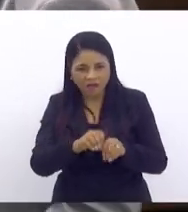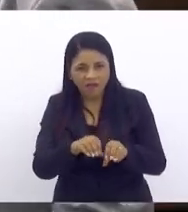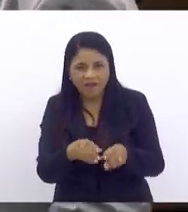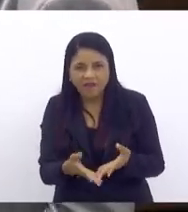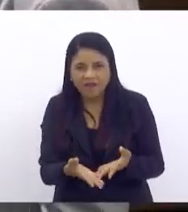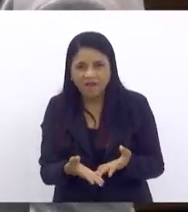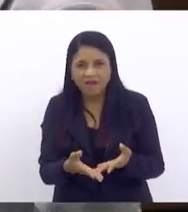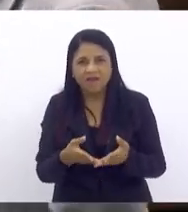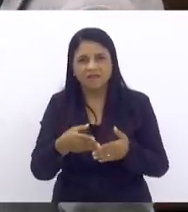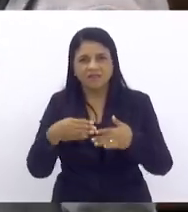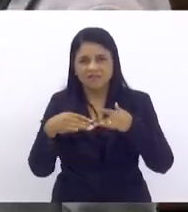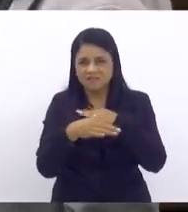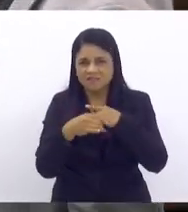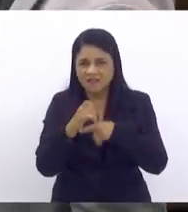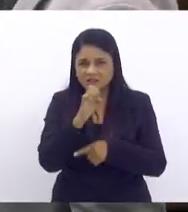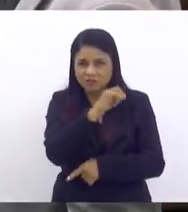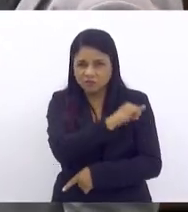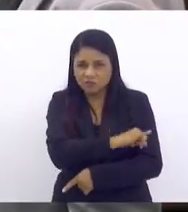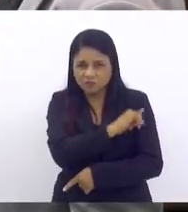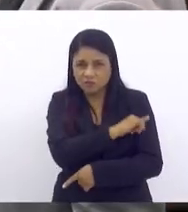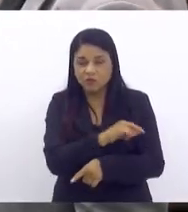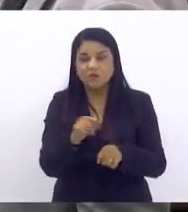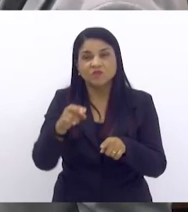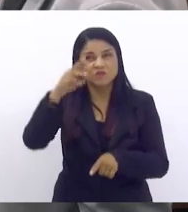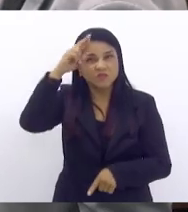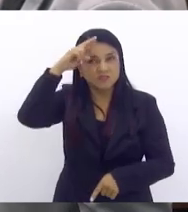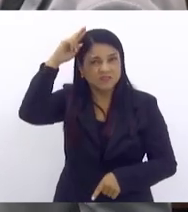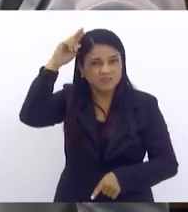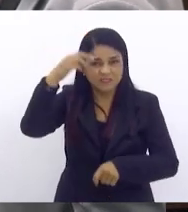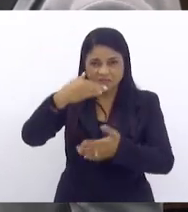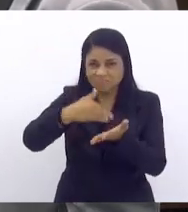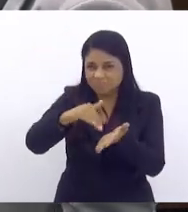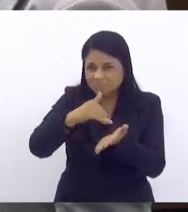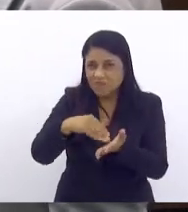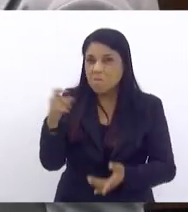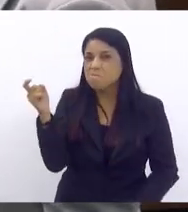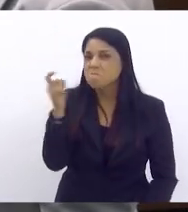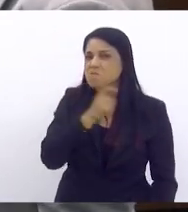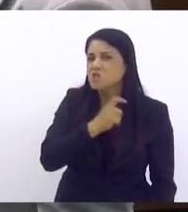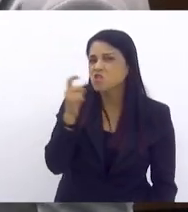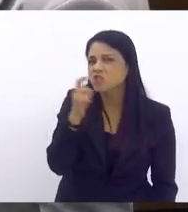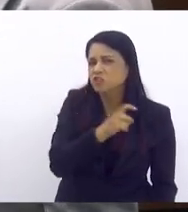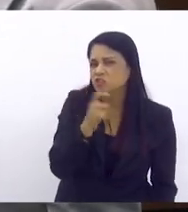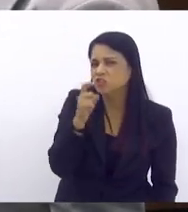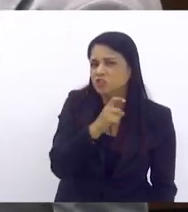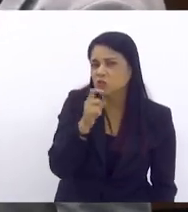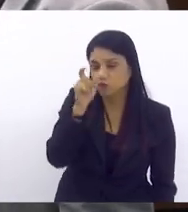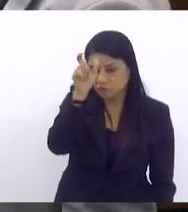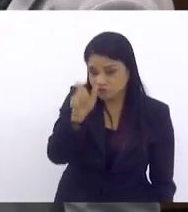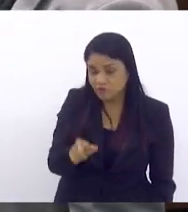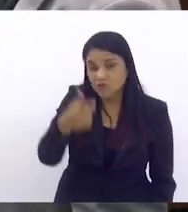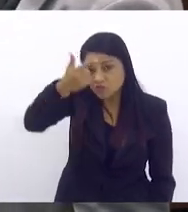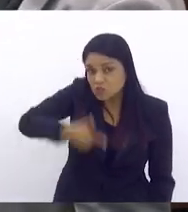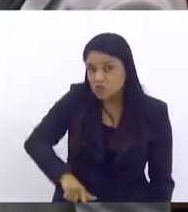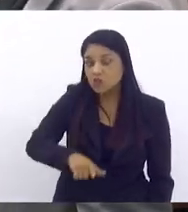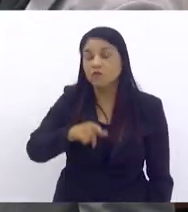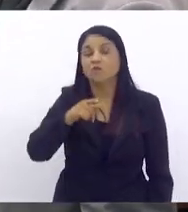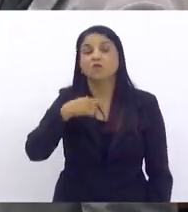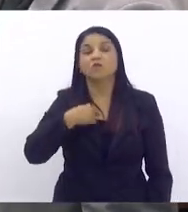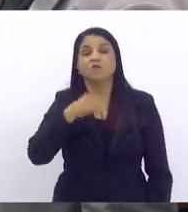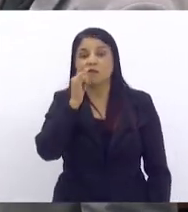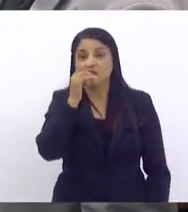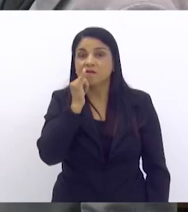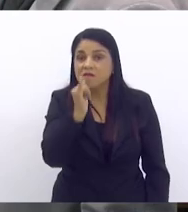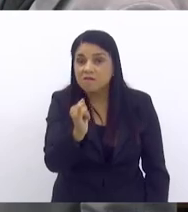Janeiro, o senhor secretário Renan Ferreirinha é um mentiroso. Repito, Renan Ferreirinha